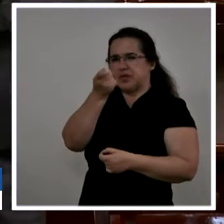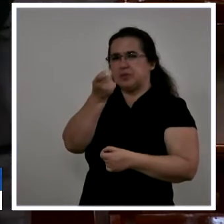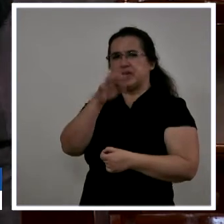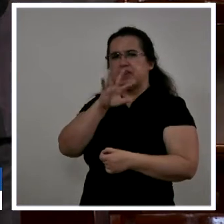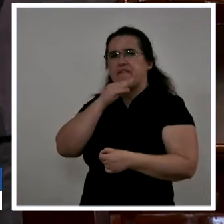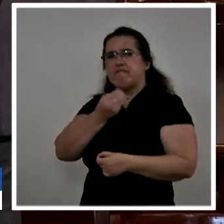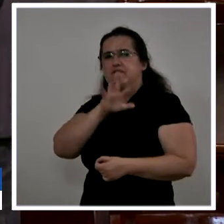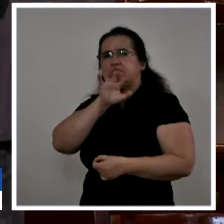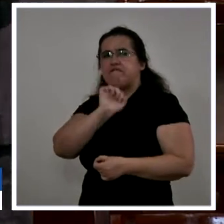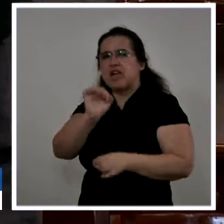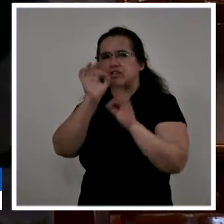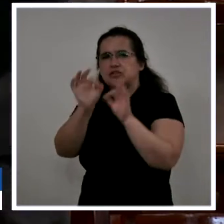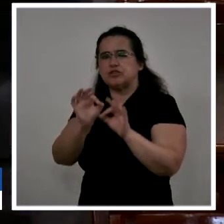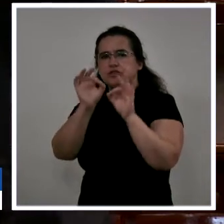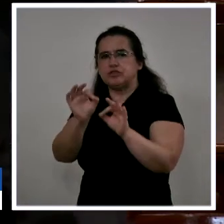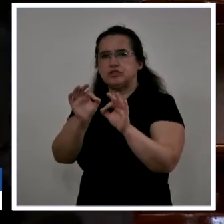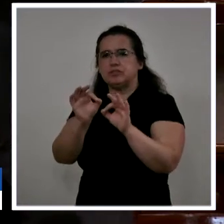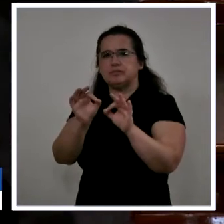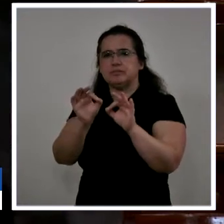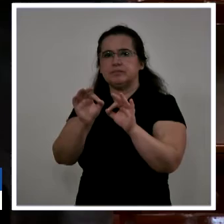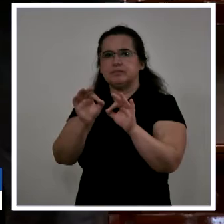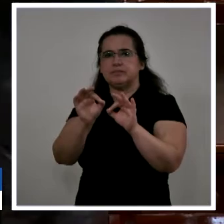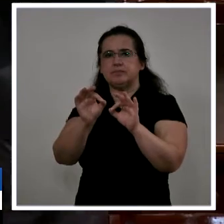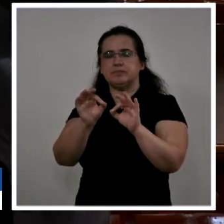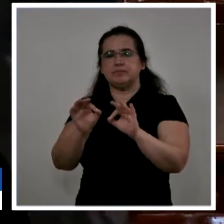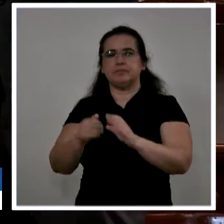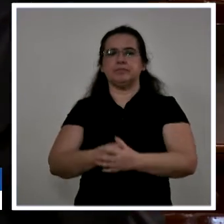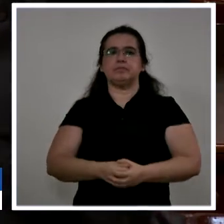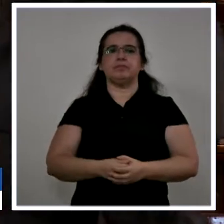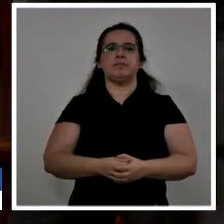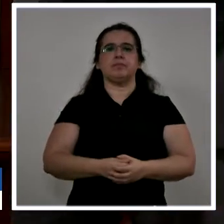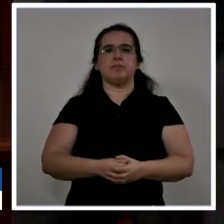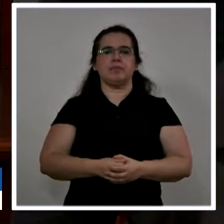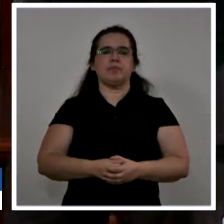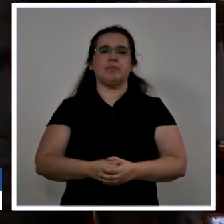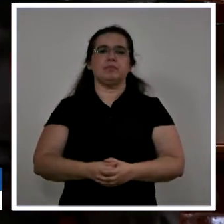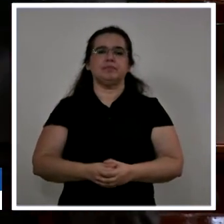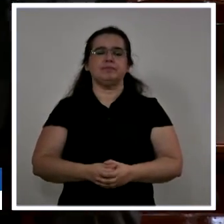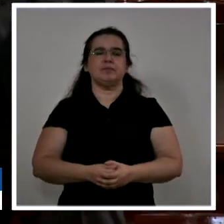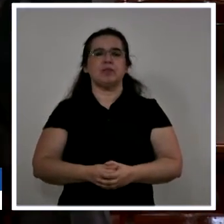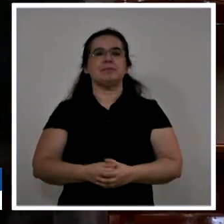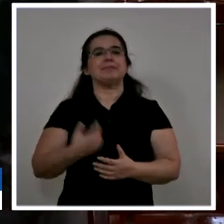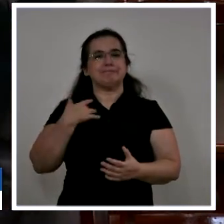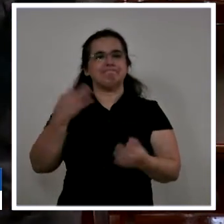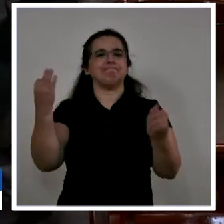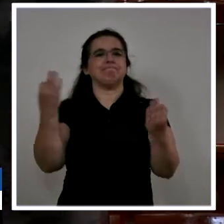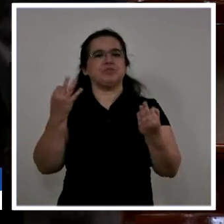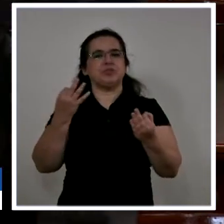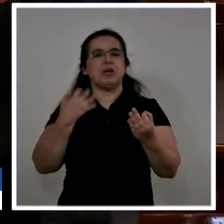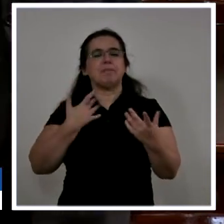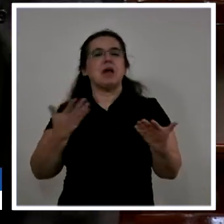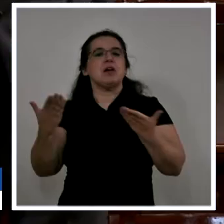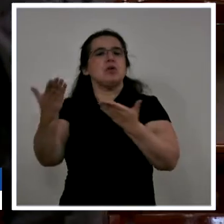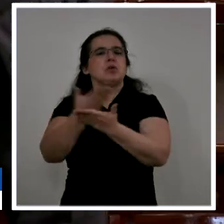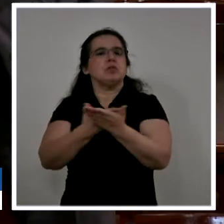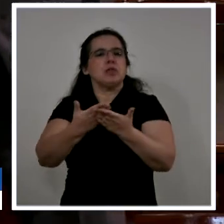crianças? There was a very strong correlation between depression and support and hippocampal size. Houve realmente uma grande correlação entre